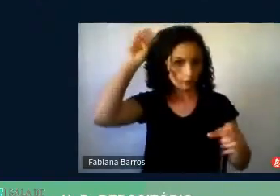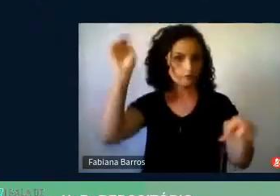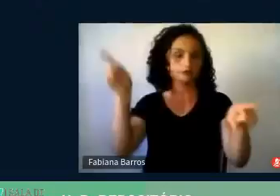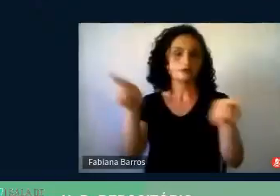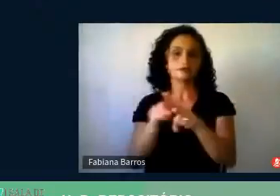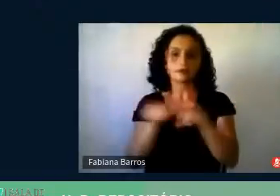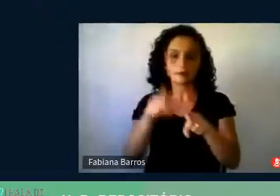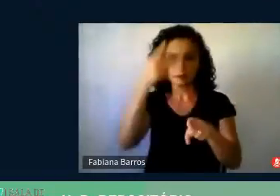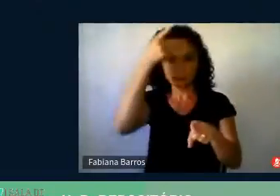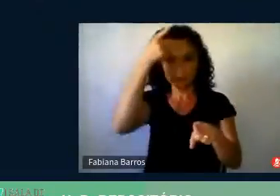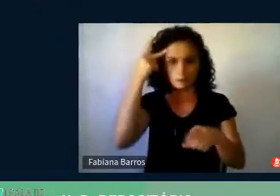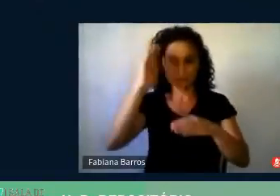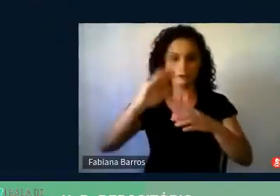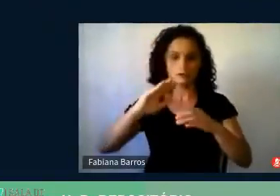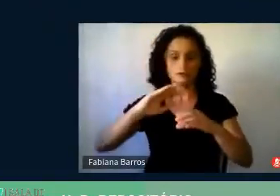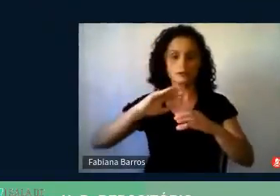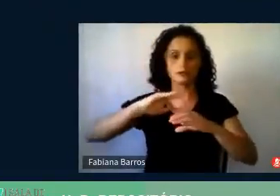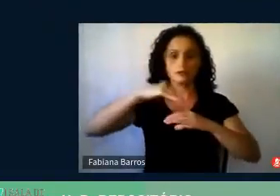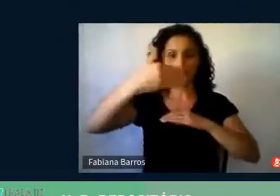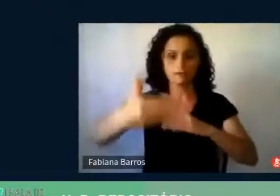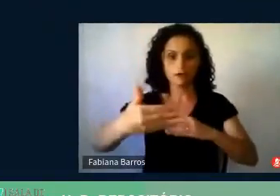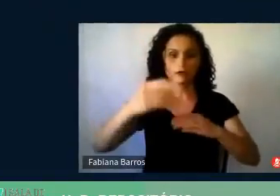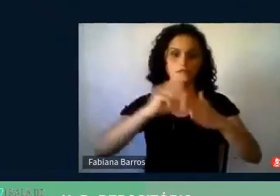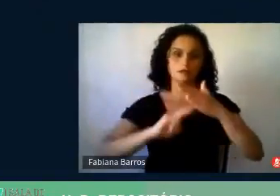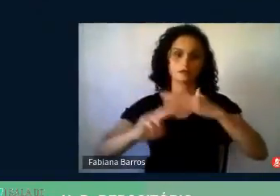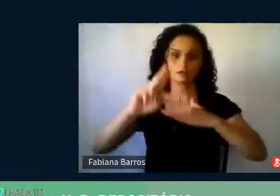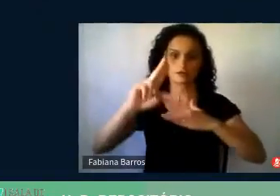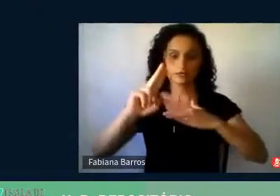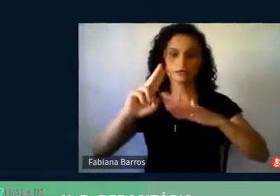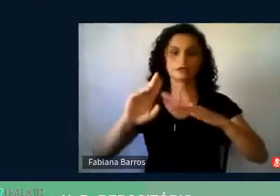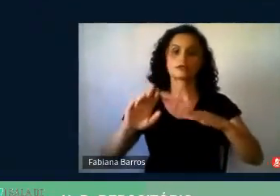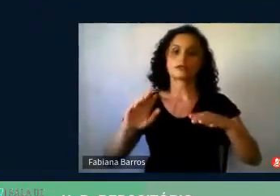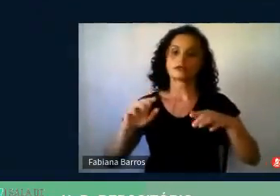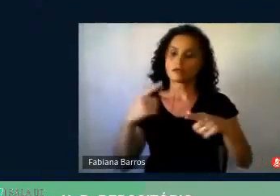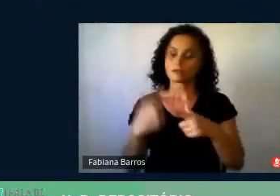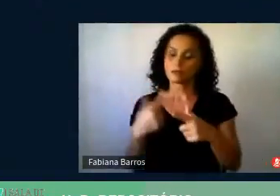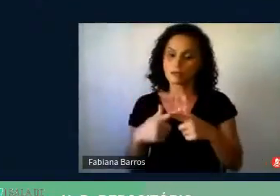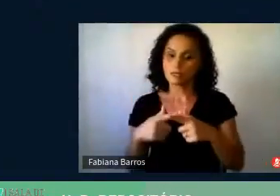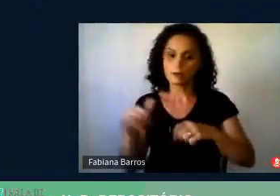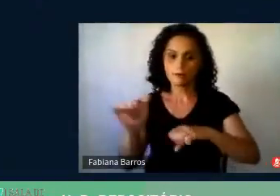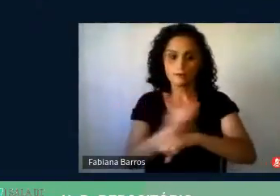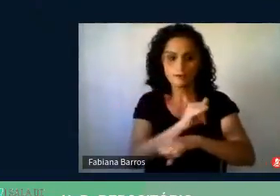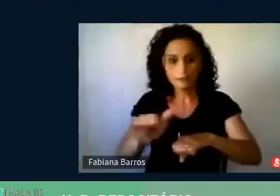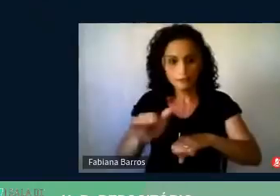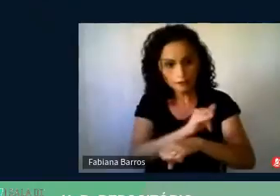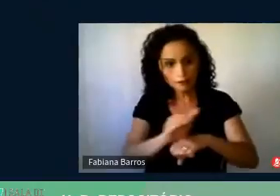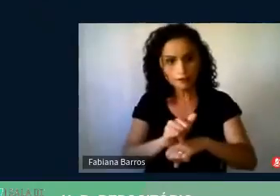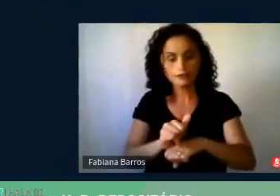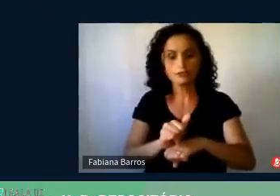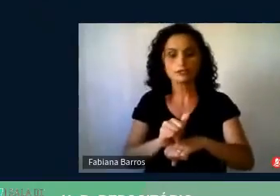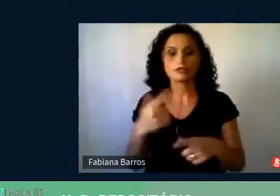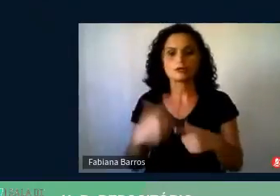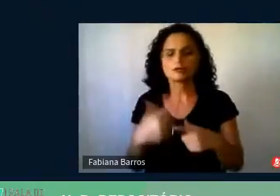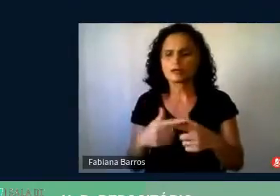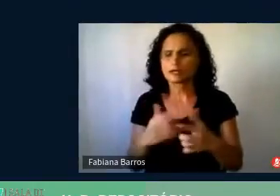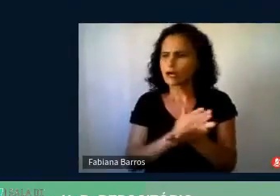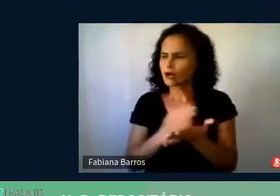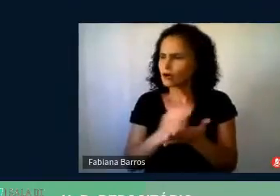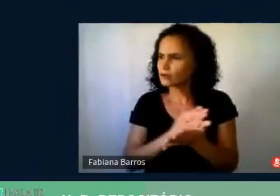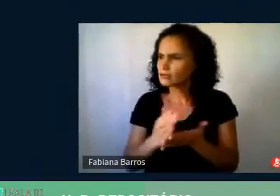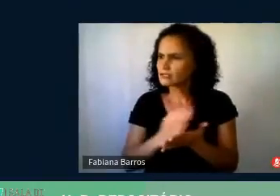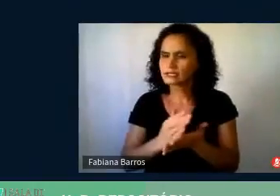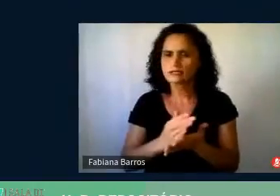seja reconhecido estrategicamente, né, para que a gente não seja tratado como muitas vezes tem sido tratado como um grupo de pessoas que não produz